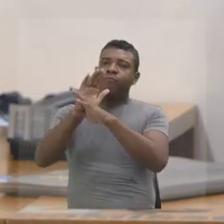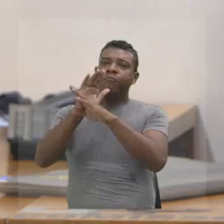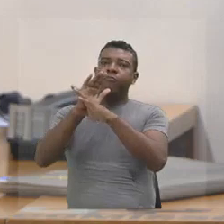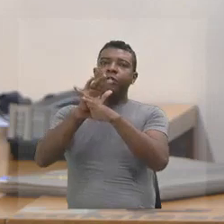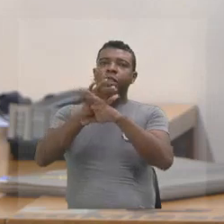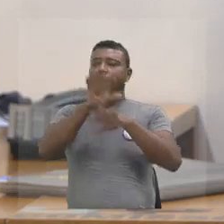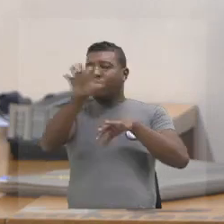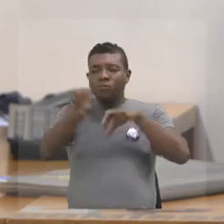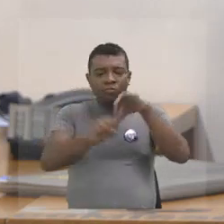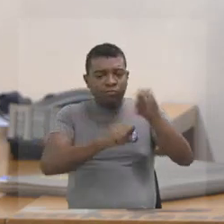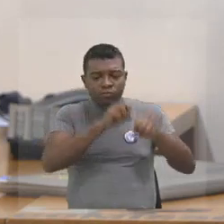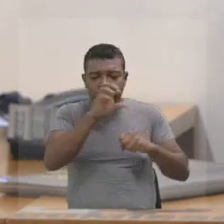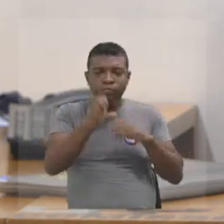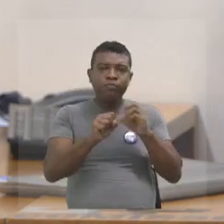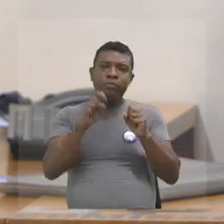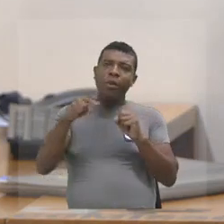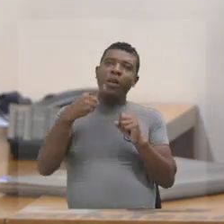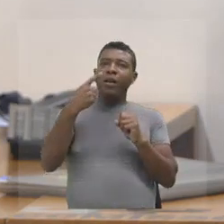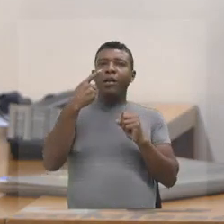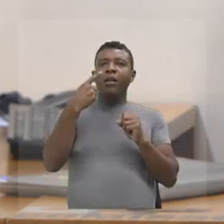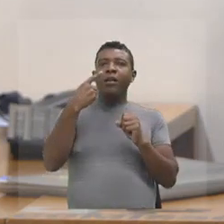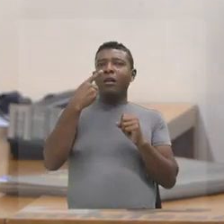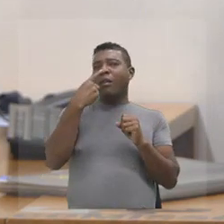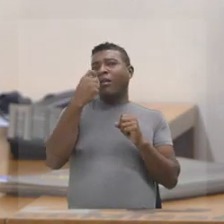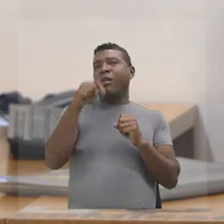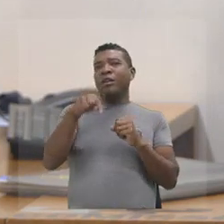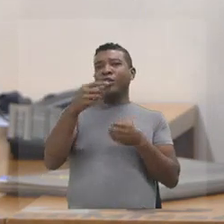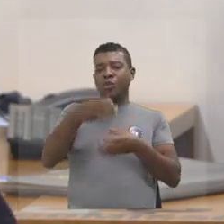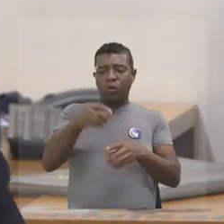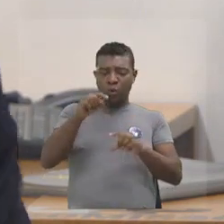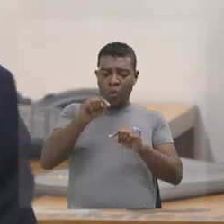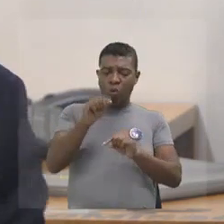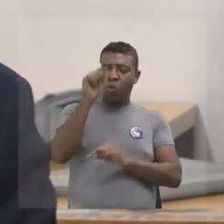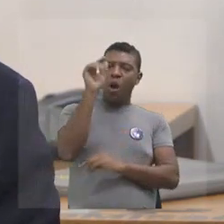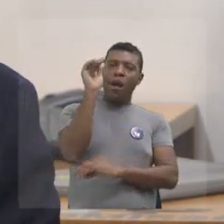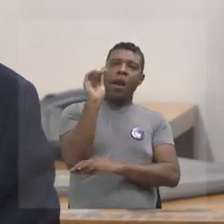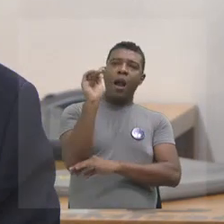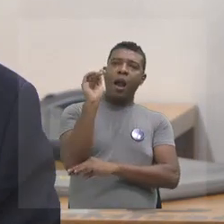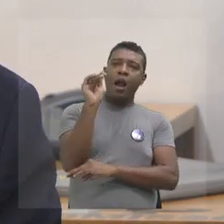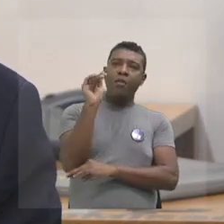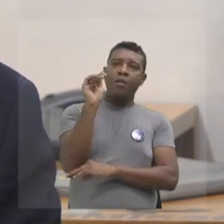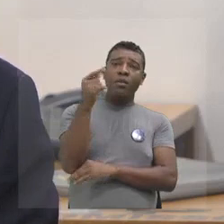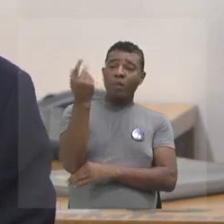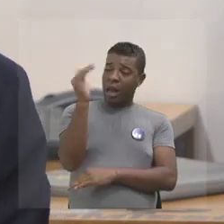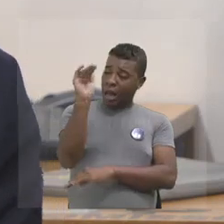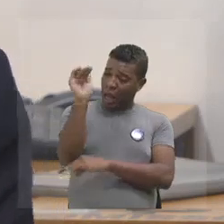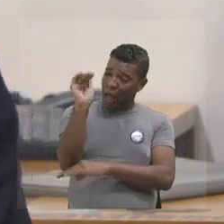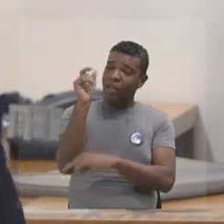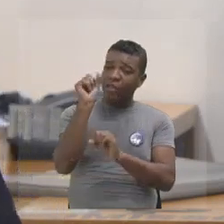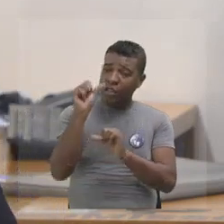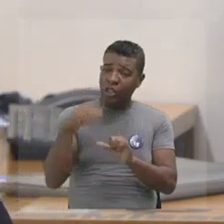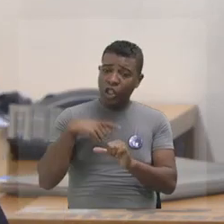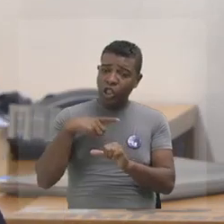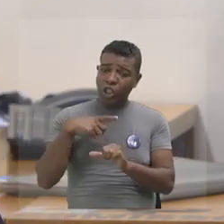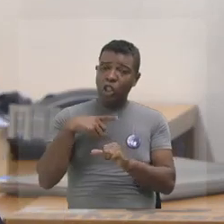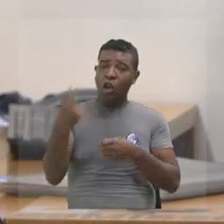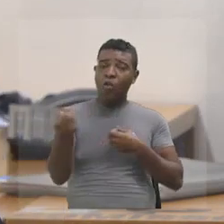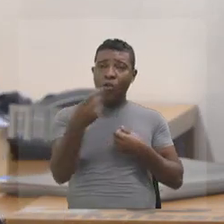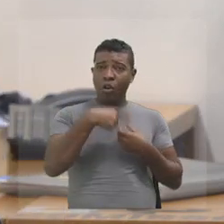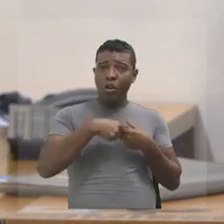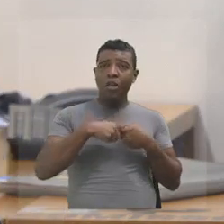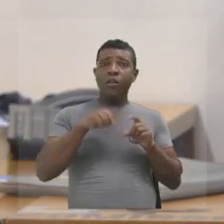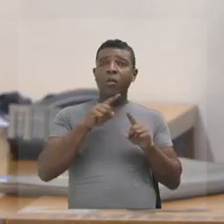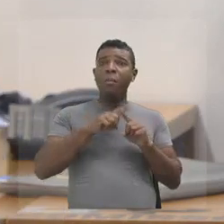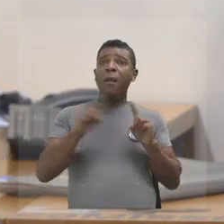desses vasilhames porque antigamente você tinha as garrafas vasilhames retornáveis né E hoje isso não existe mais